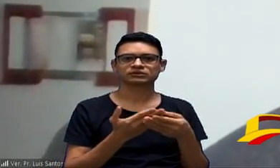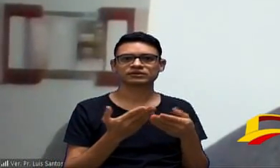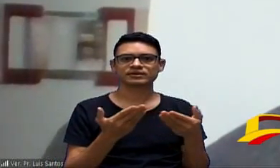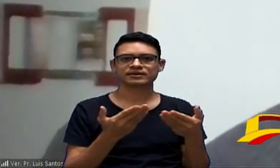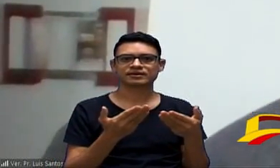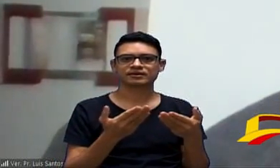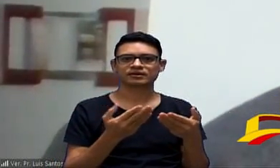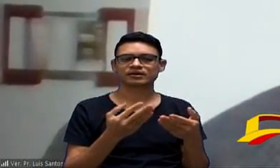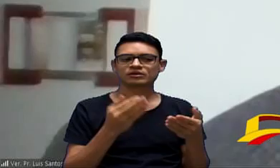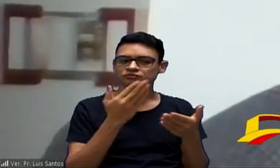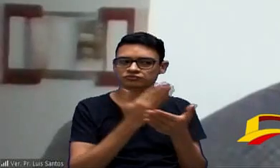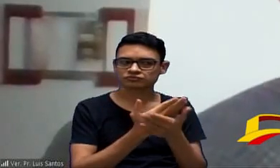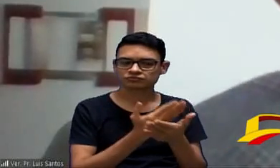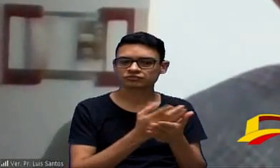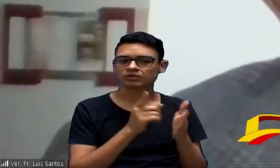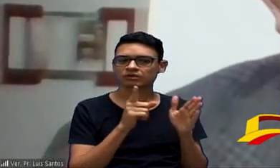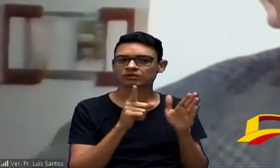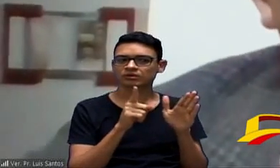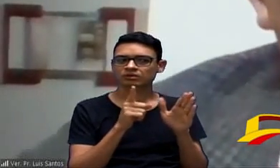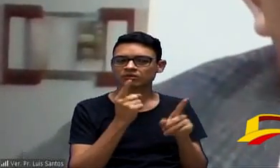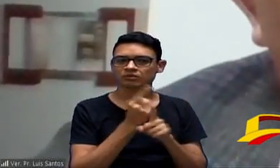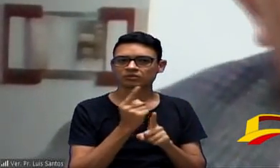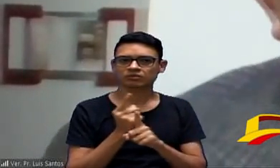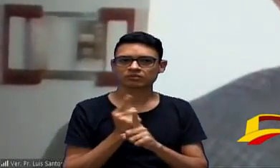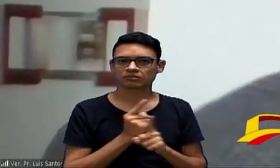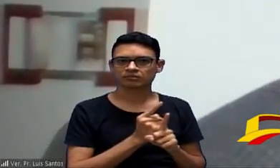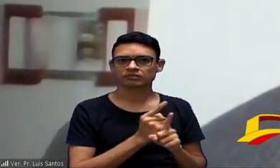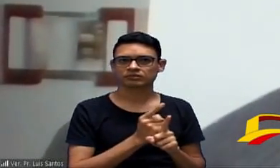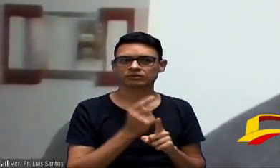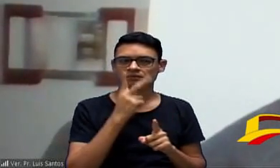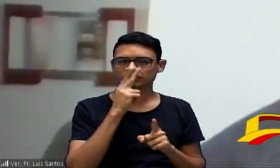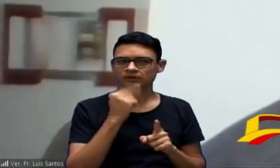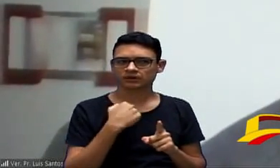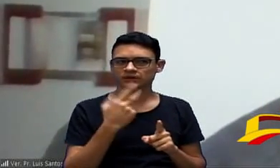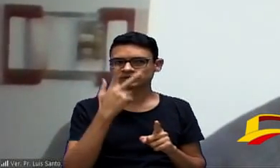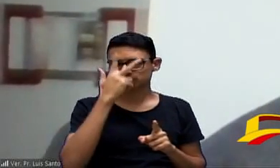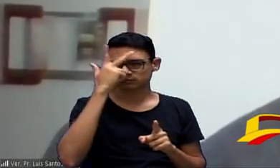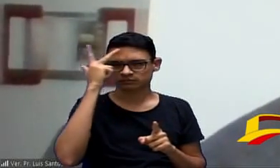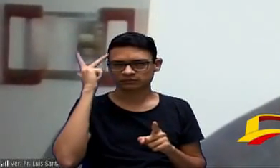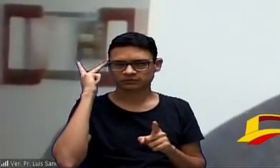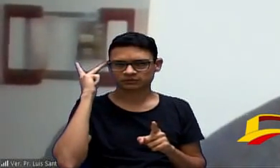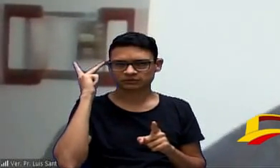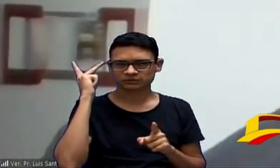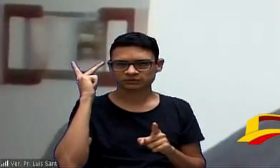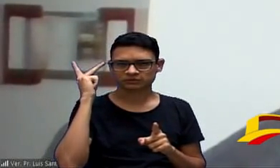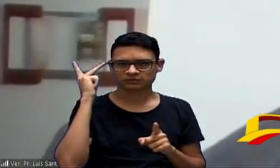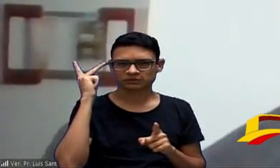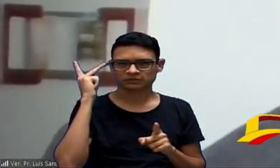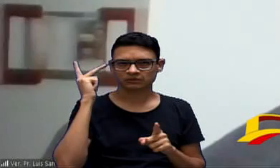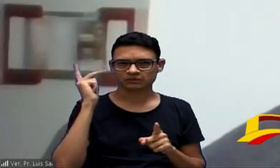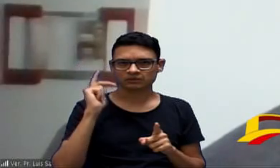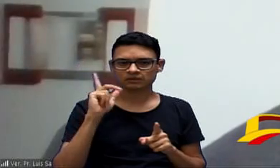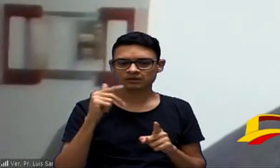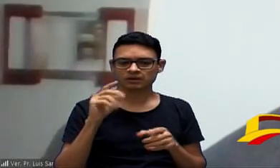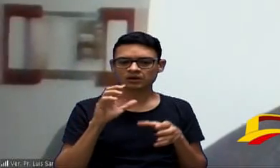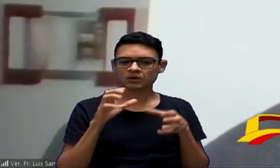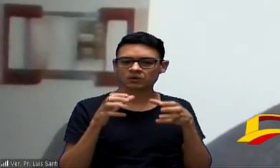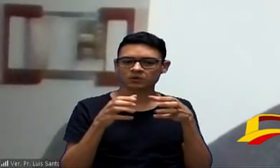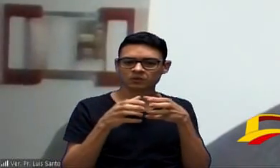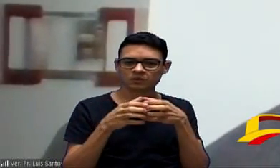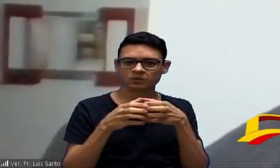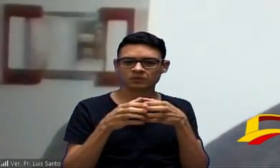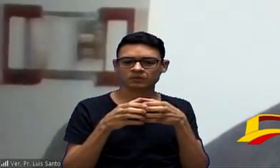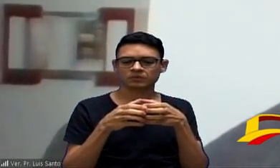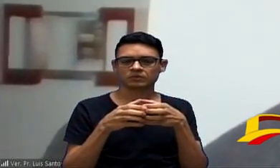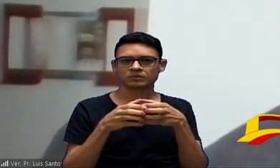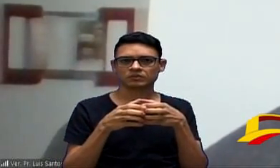nenhuma nada tendencioso no sentido de que é o parecer da comissão, esse